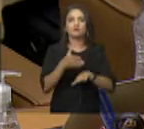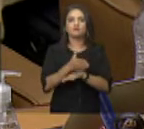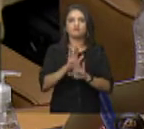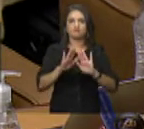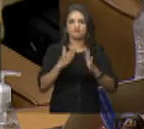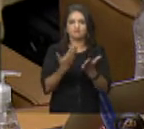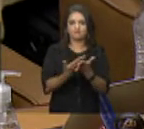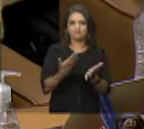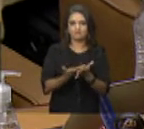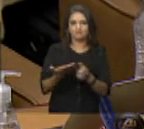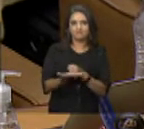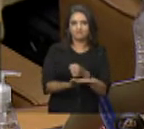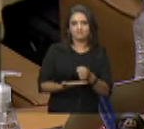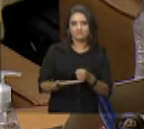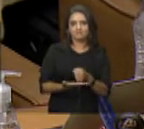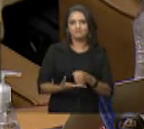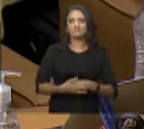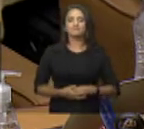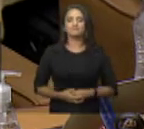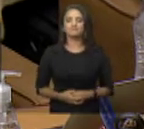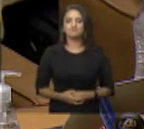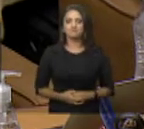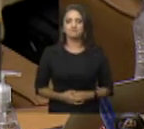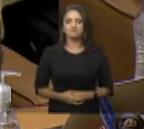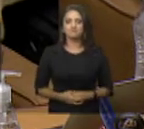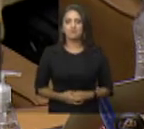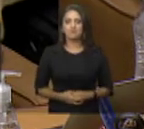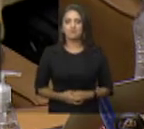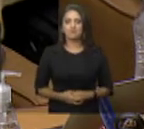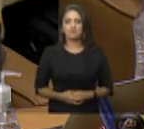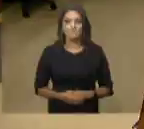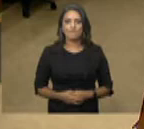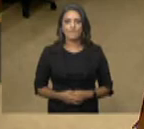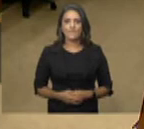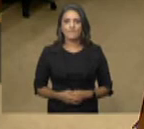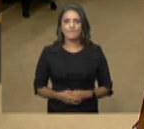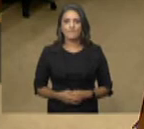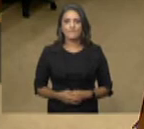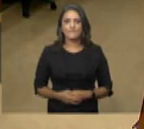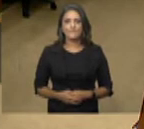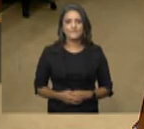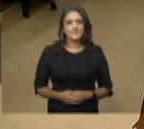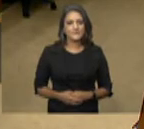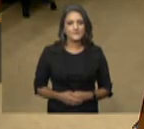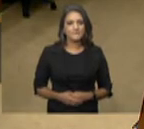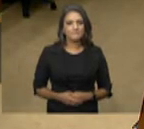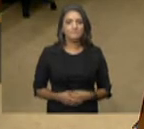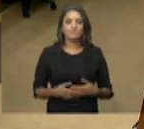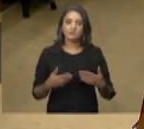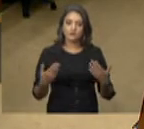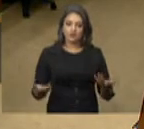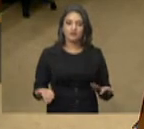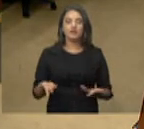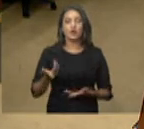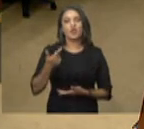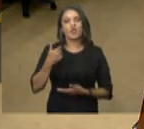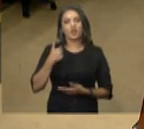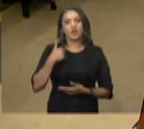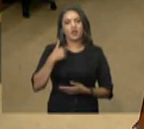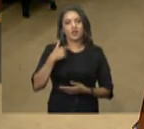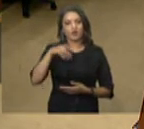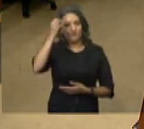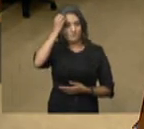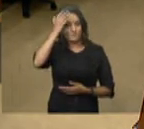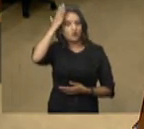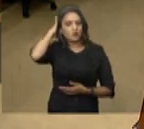básica Essa é eu trouxe um nesse nesse diálogo meu com o